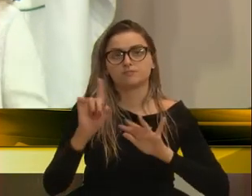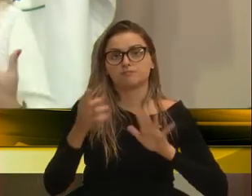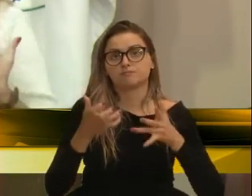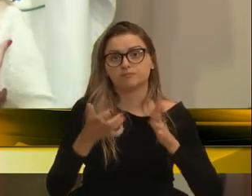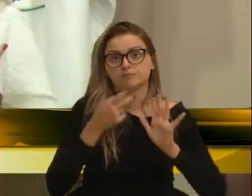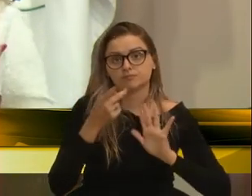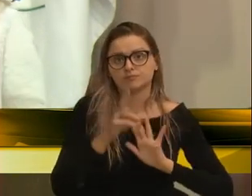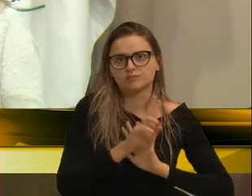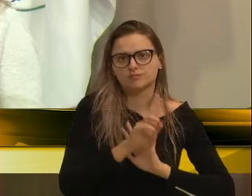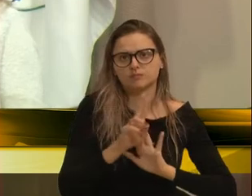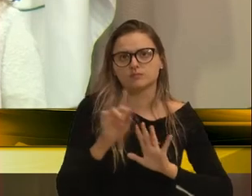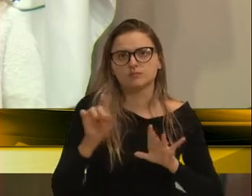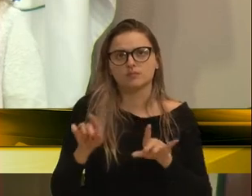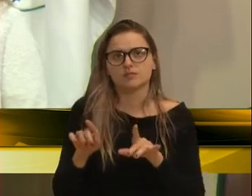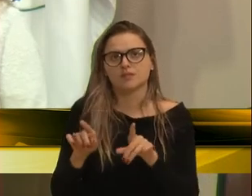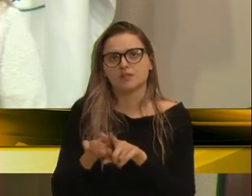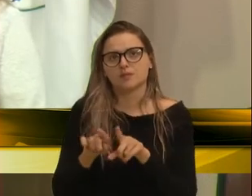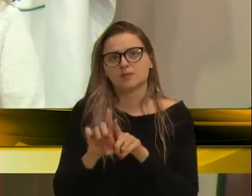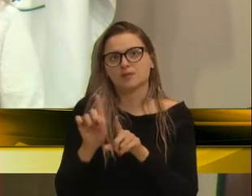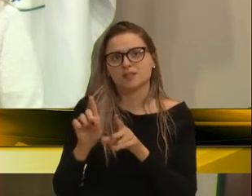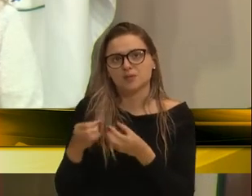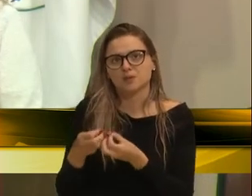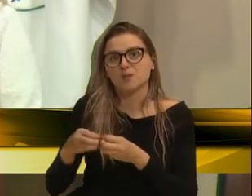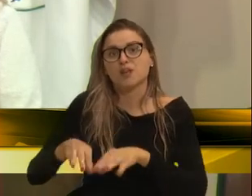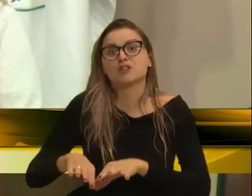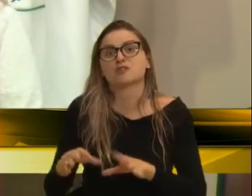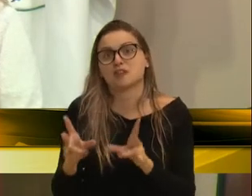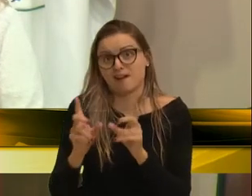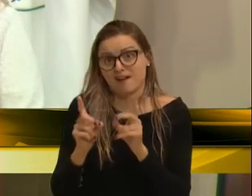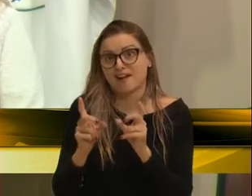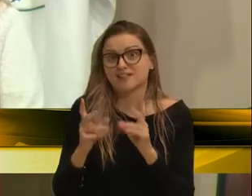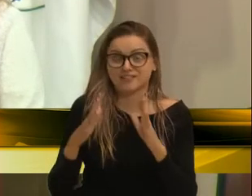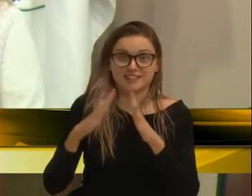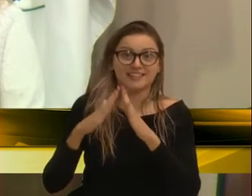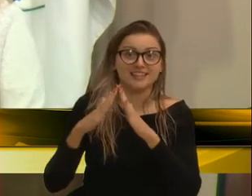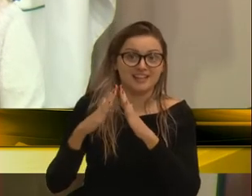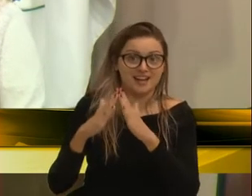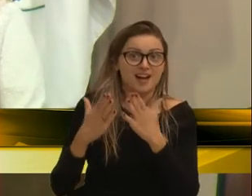para não comprometer a venda do imóvel dela, né?